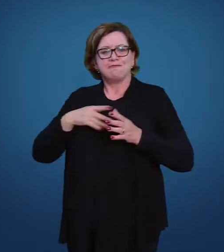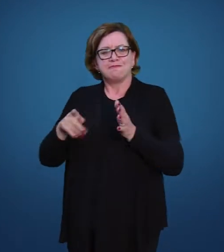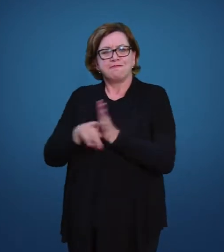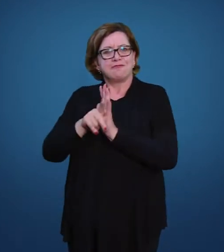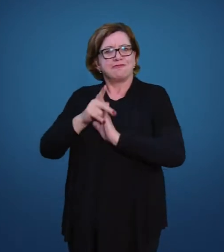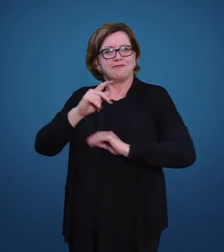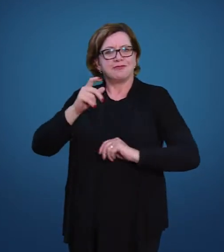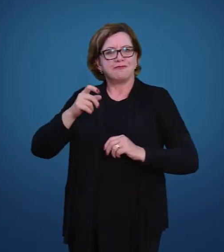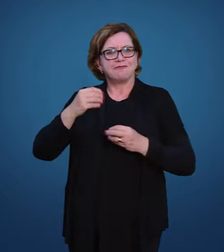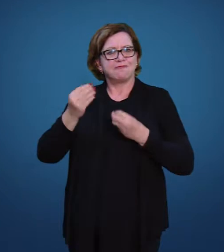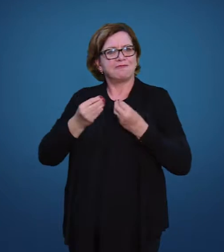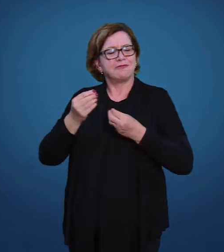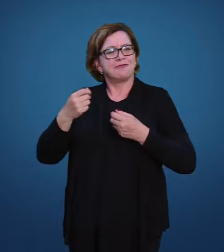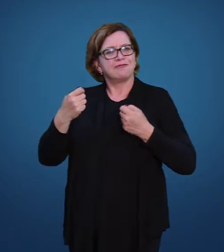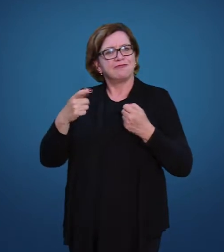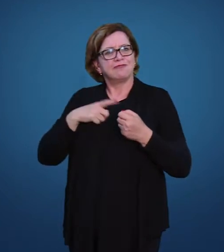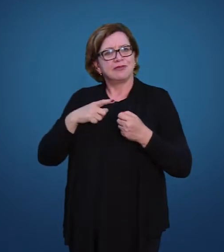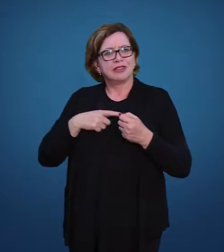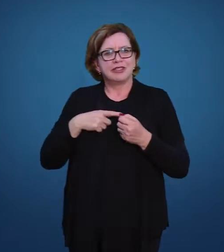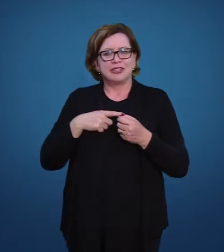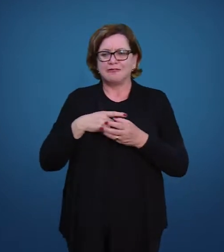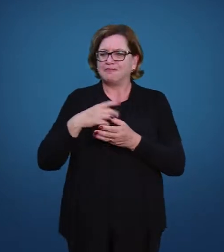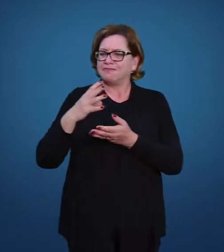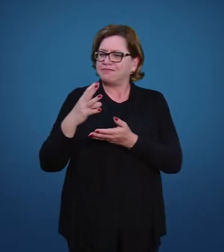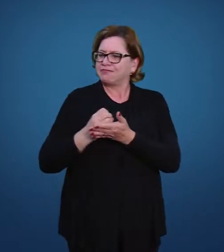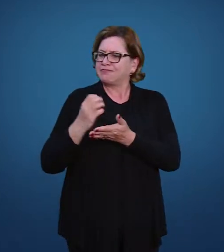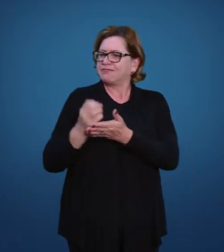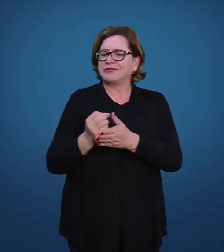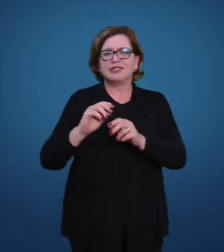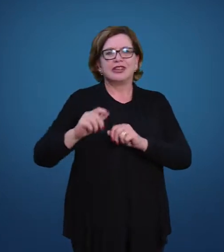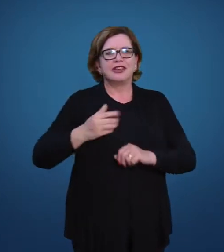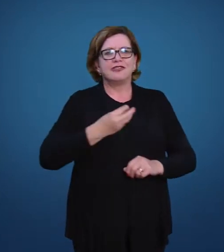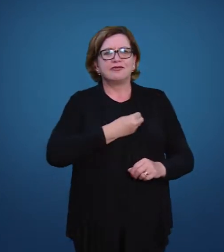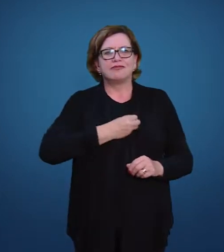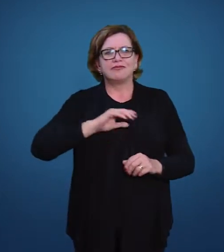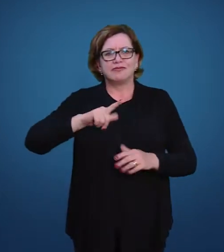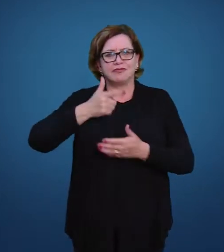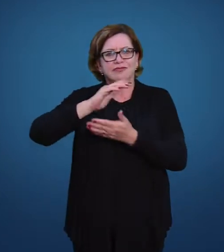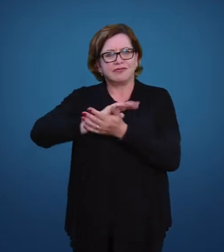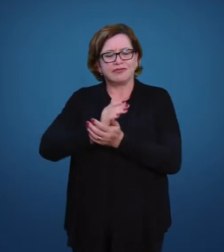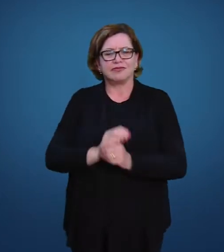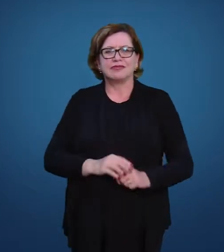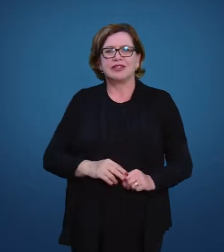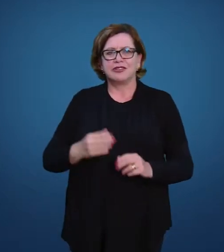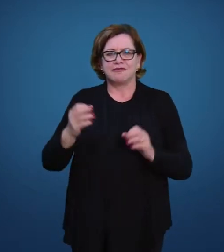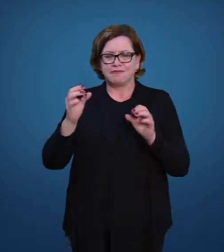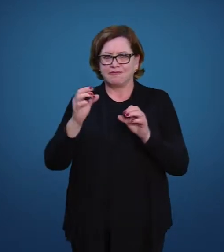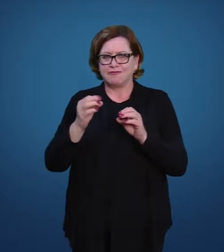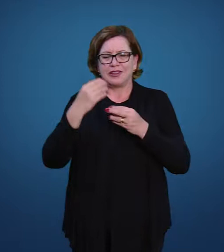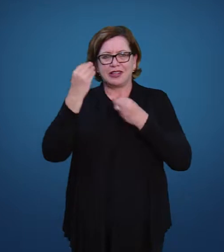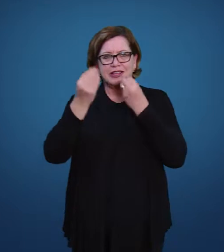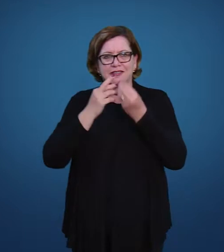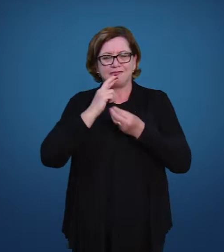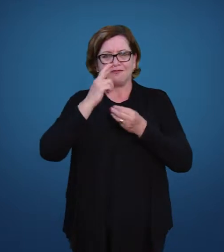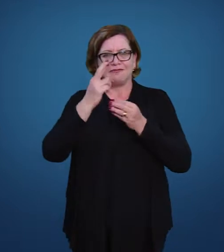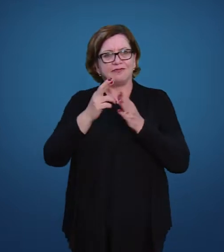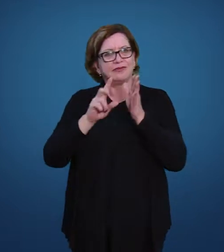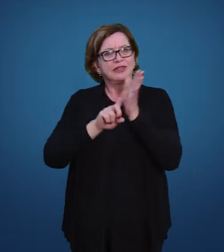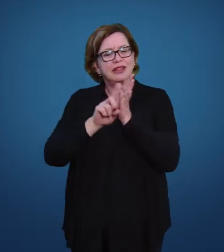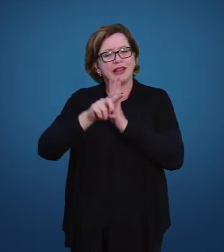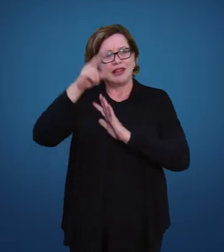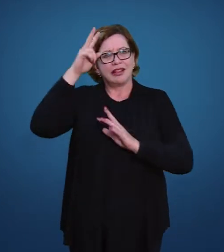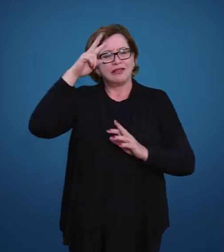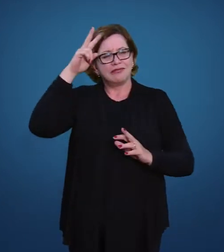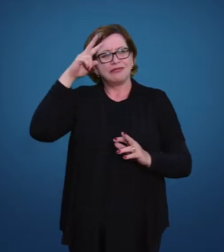acaba tolhendo a possibilidade do outro viver. Então, eu concluo a resposta dessa tua pergunta lembrando de um